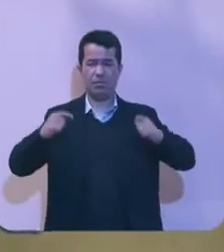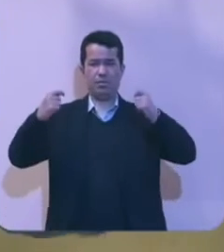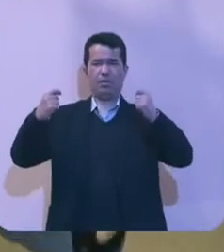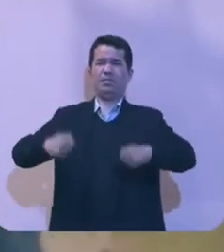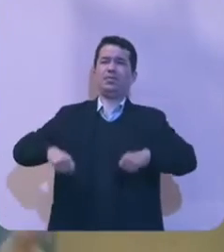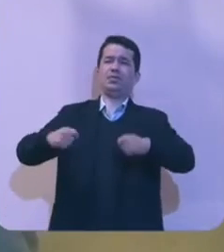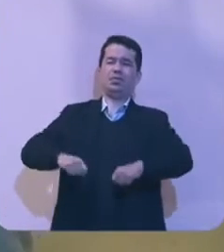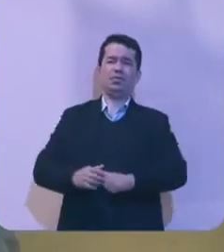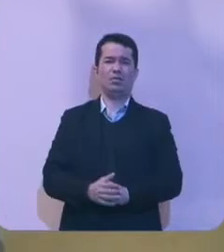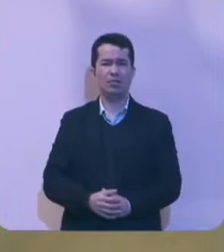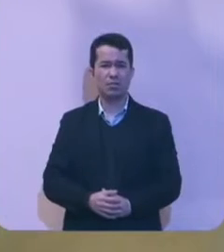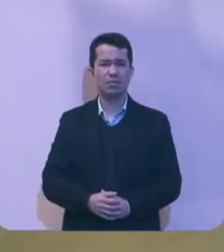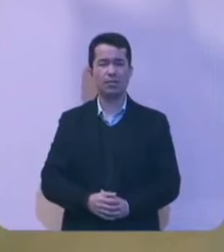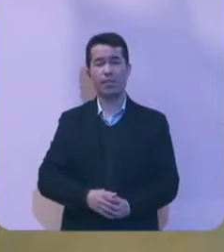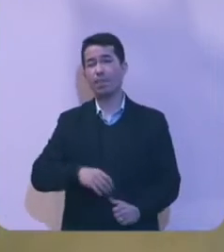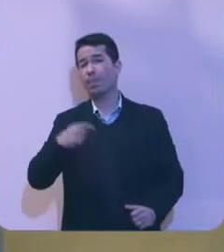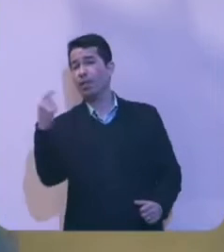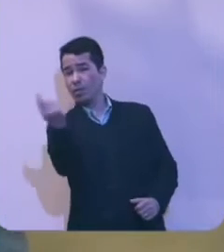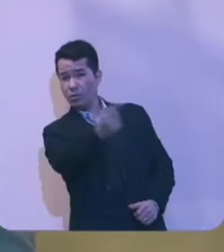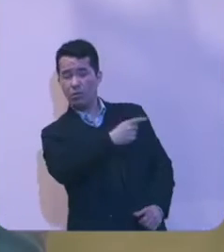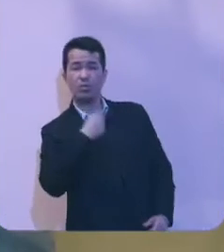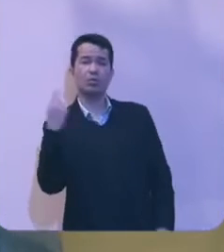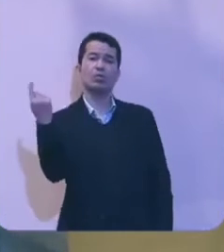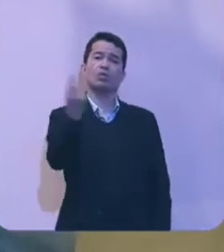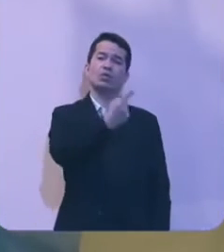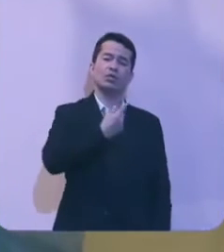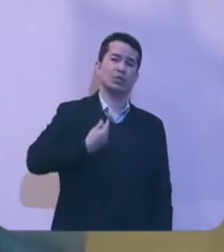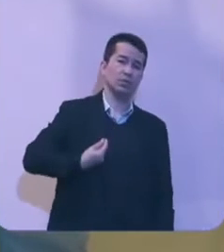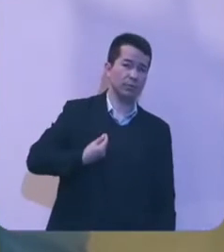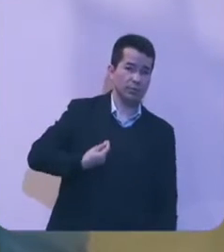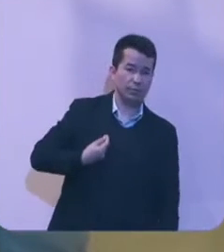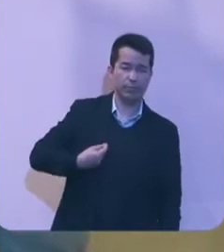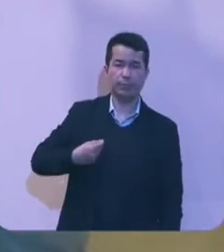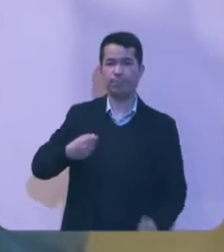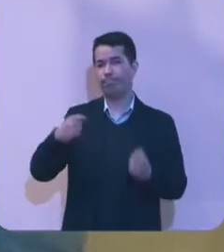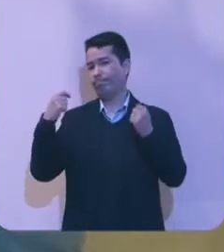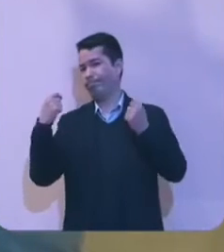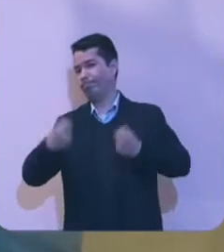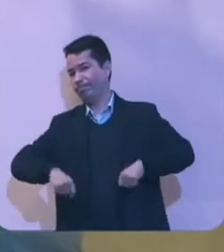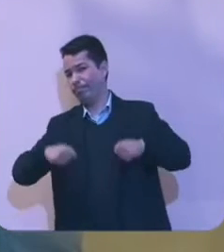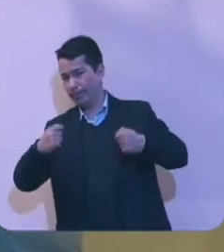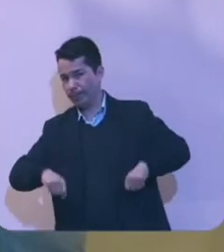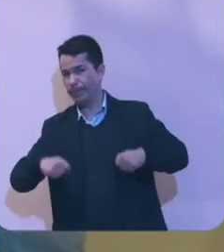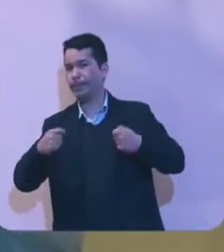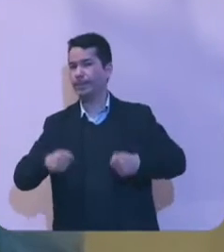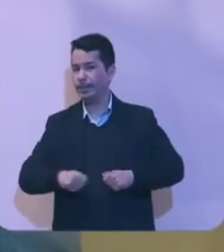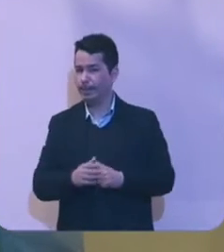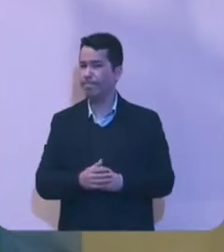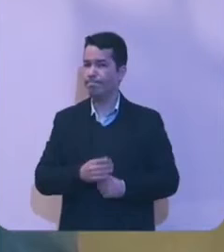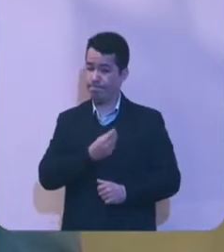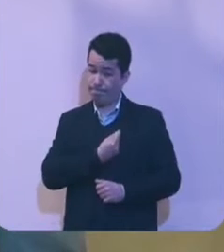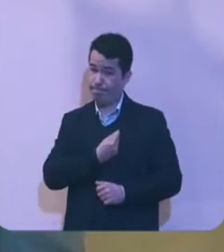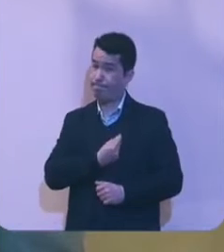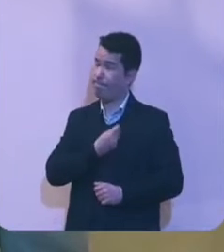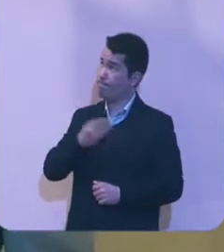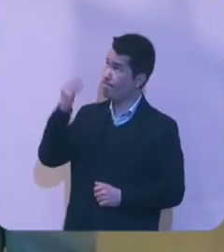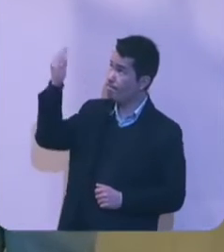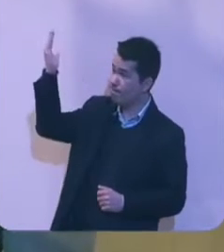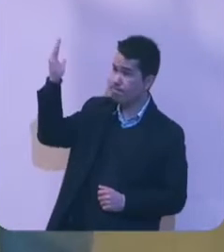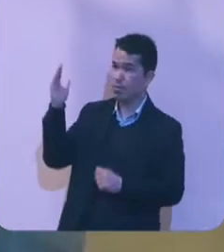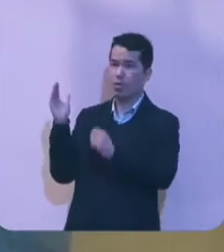ser um sacrifício de louvor. De outro lado, esse primeiro ponto aqui desse